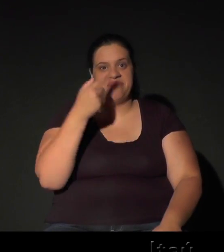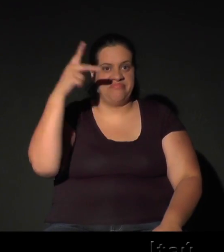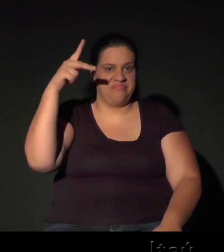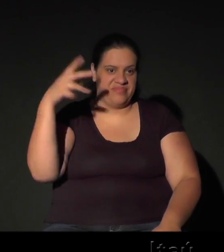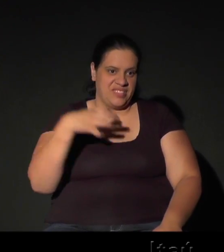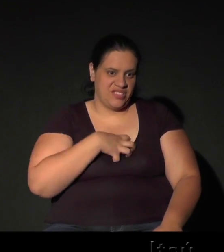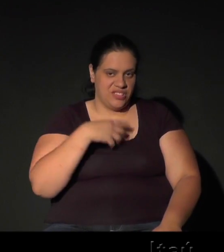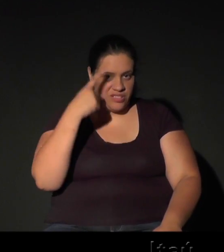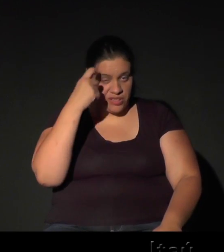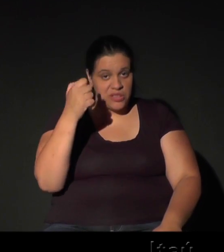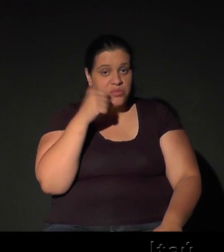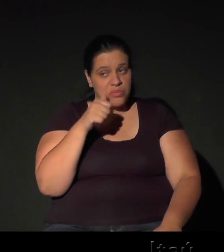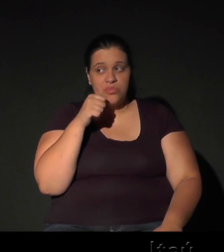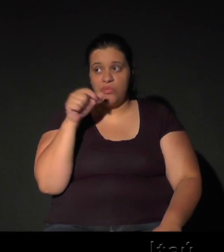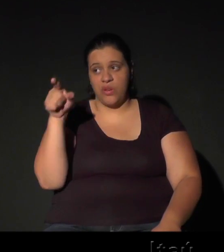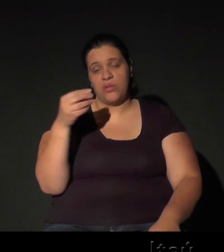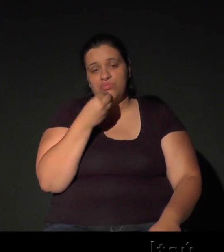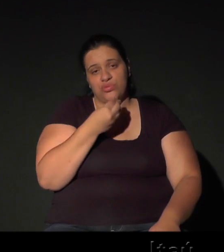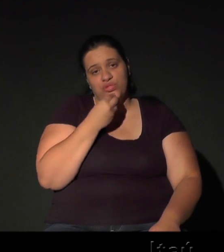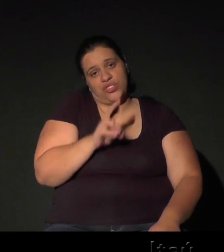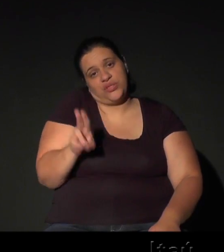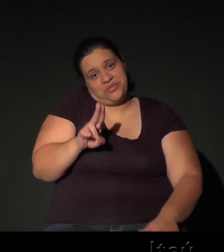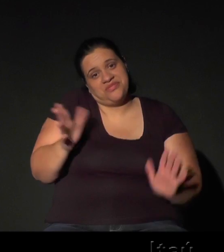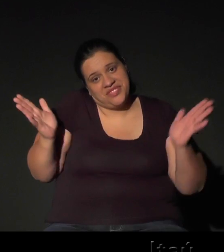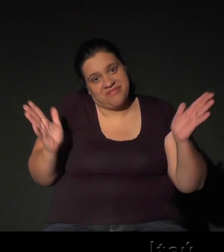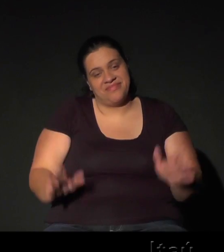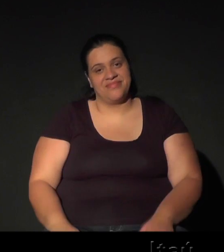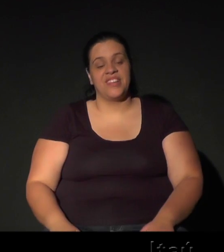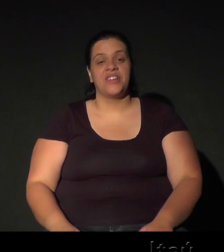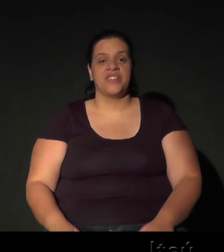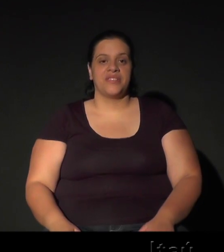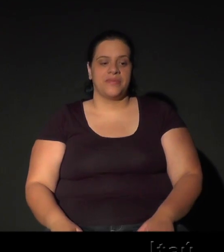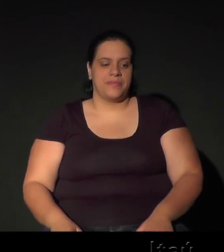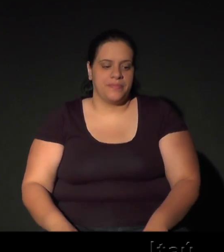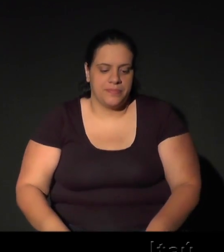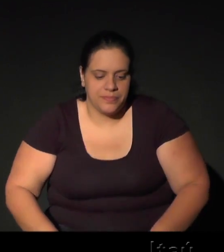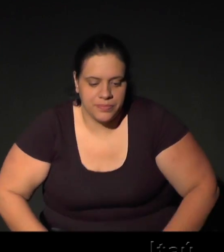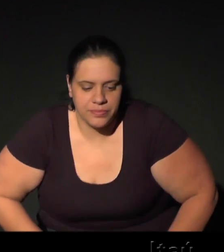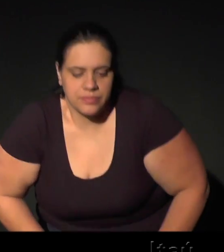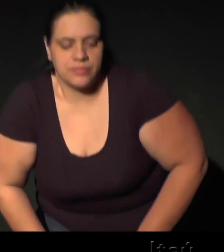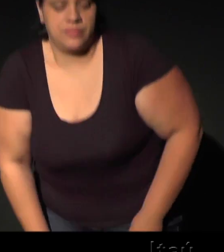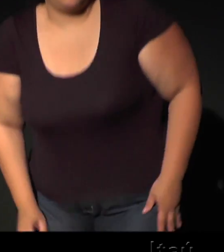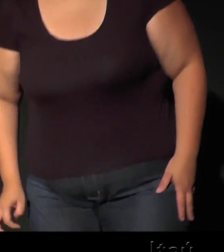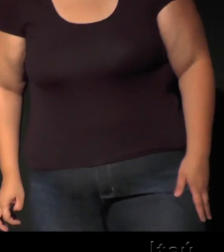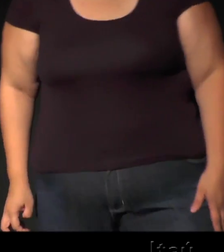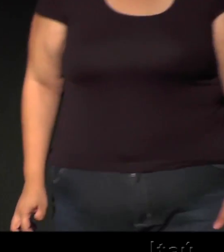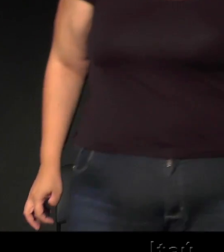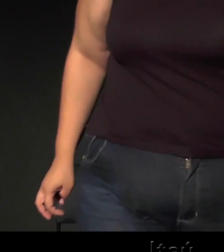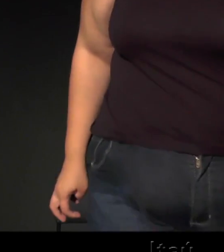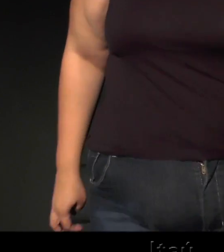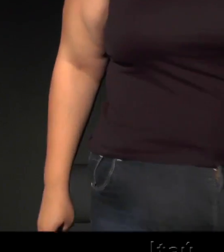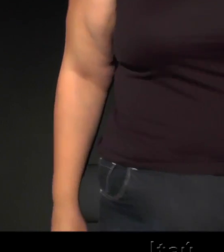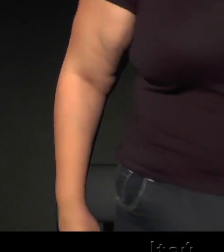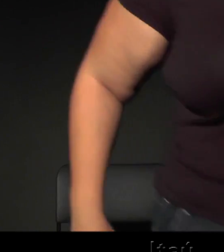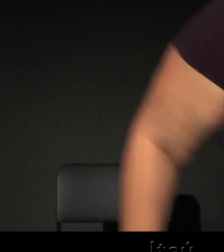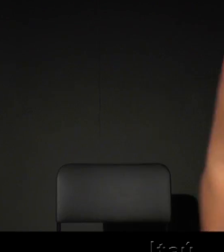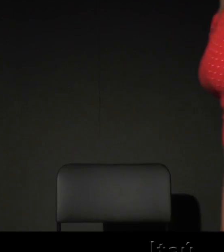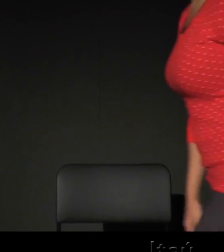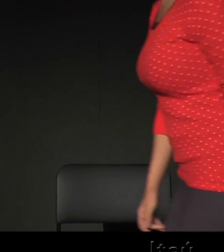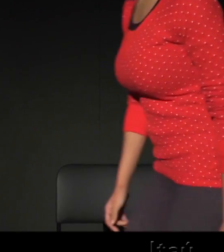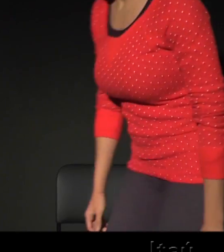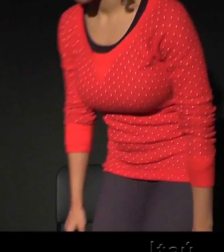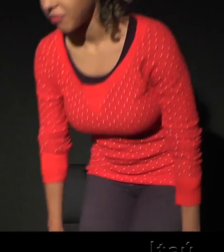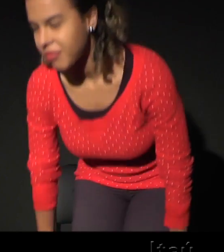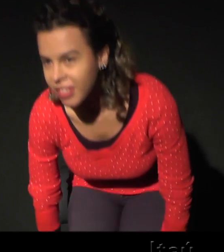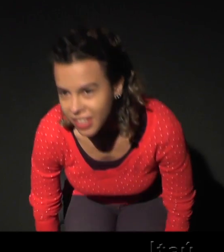sistema eu acho que as meninas podiam usar isso né Ou seja já que a a a mulher que indicou e que sofreu né